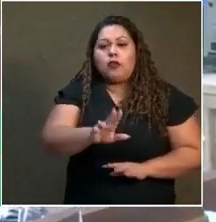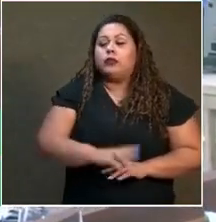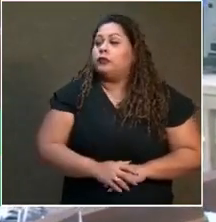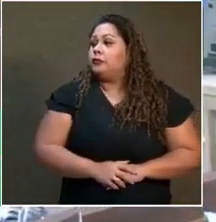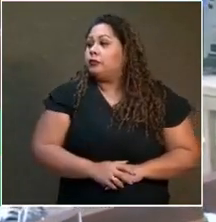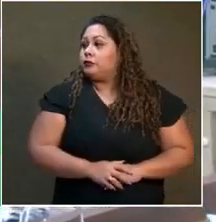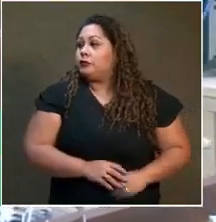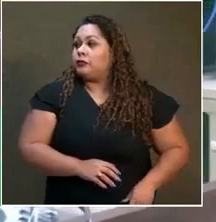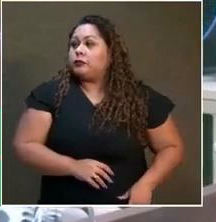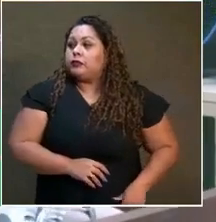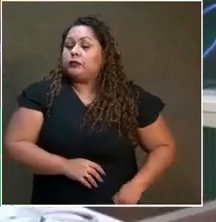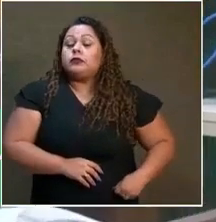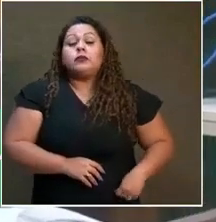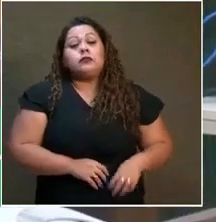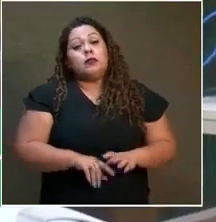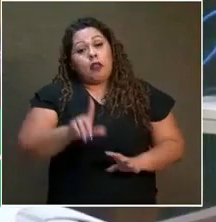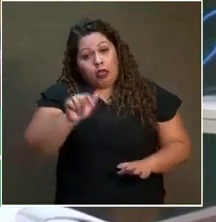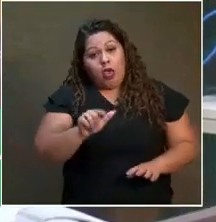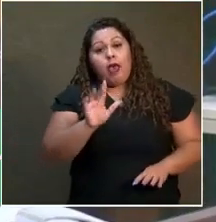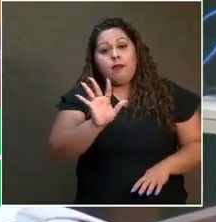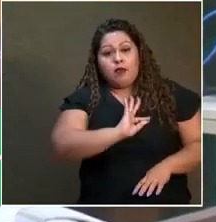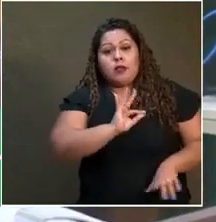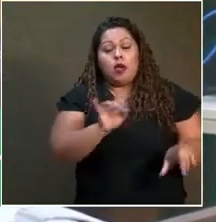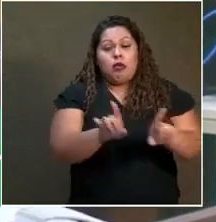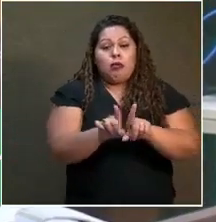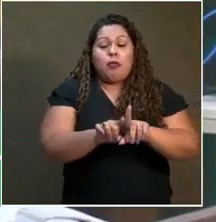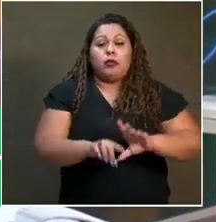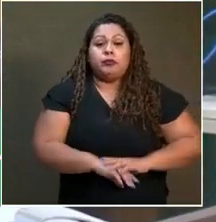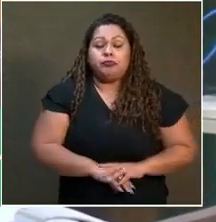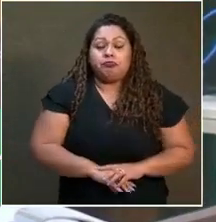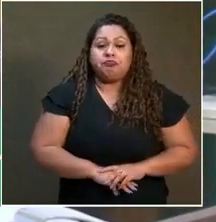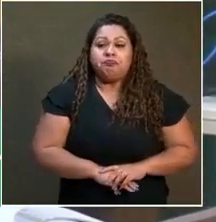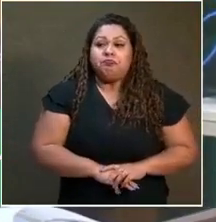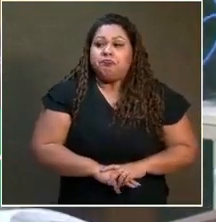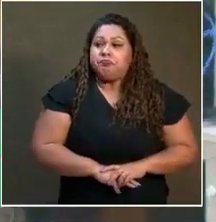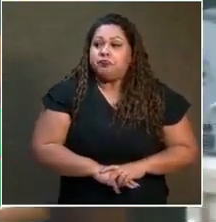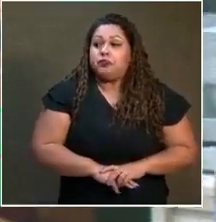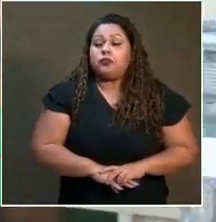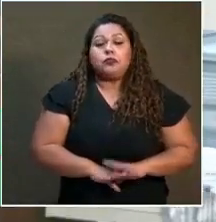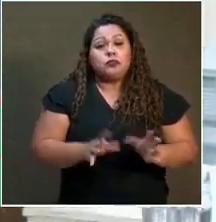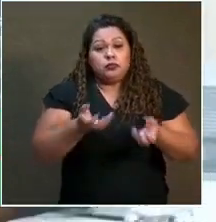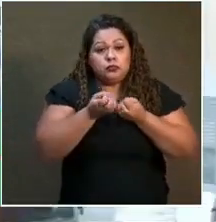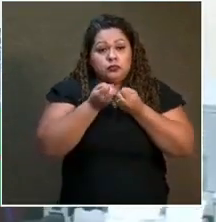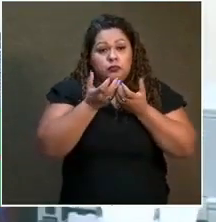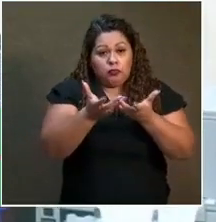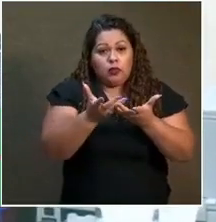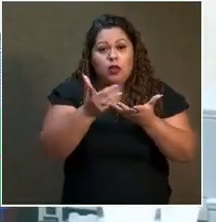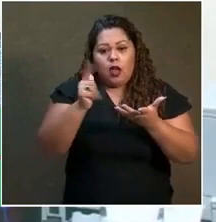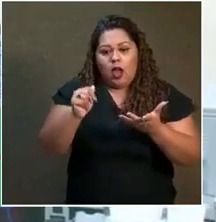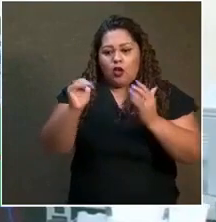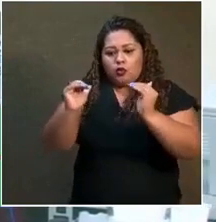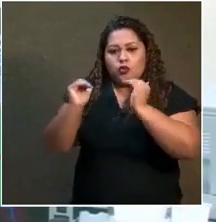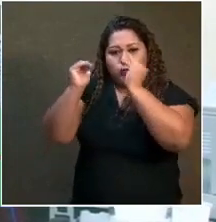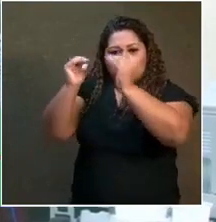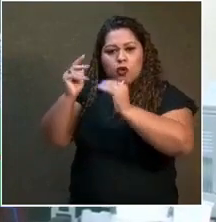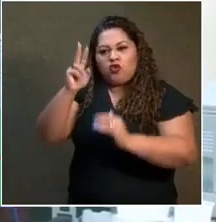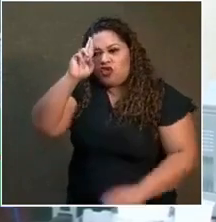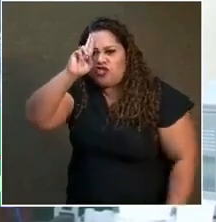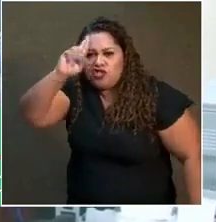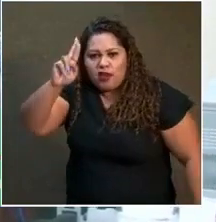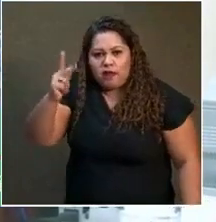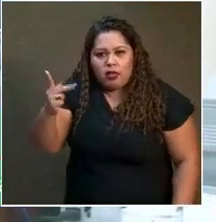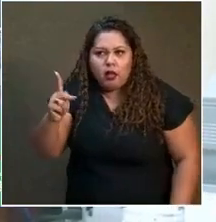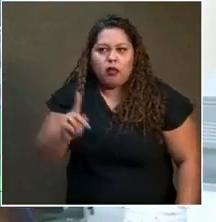136, inquérito policial militar. Está aqui, excelência. Depoimento do superior do Cássio, lá na